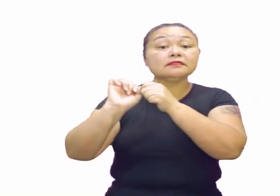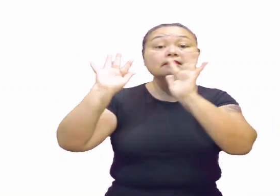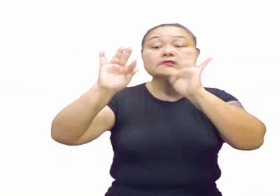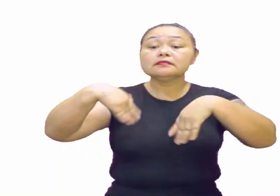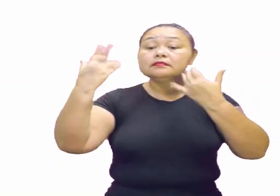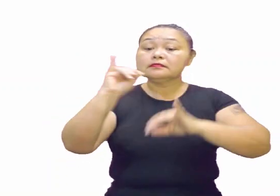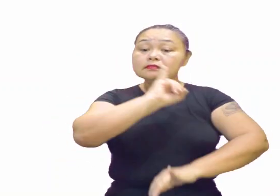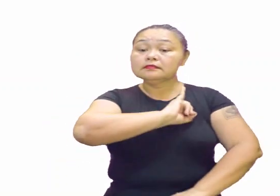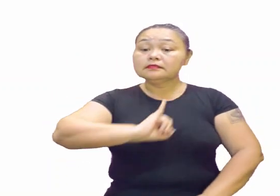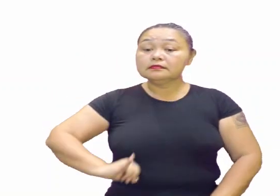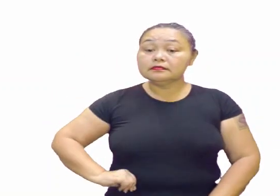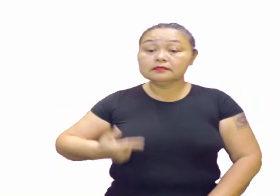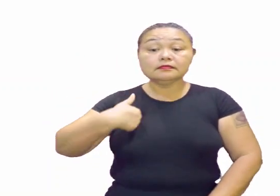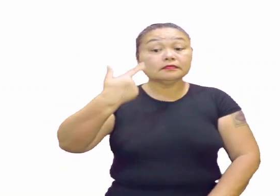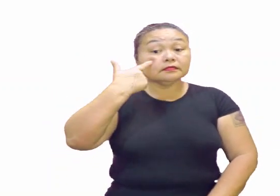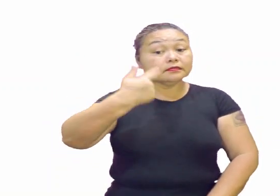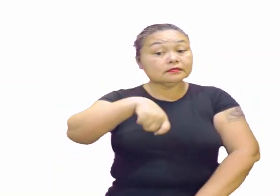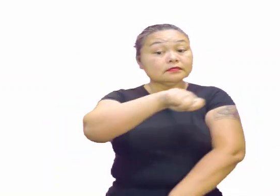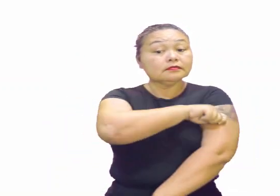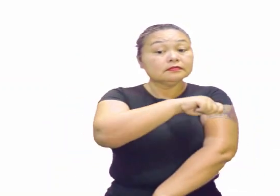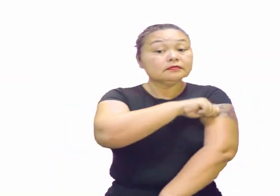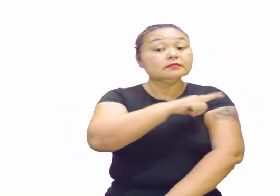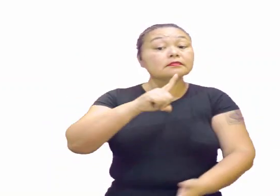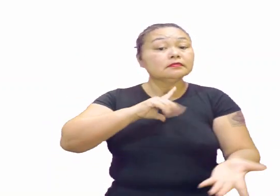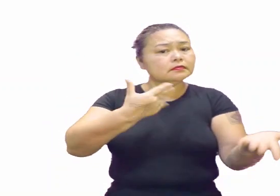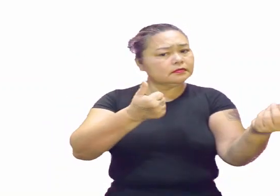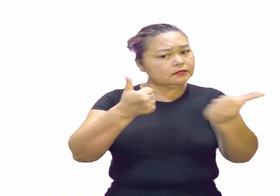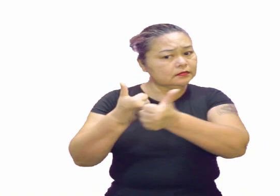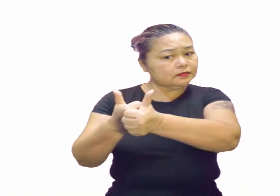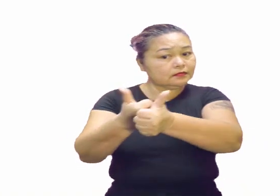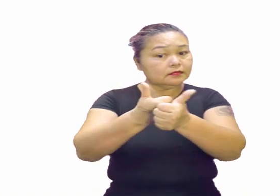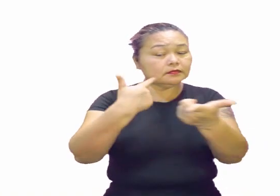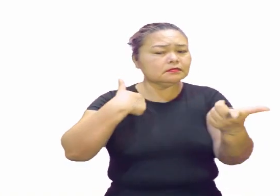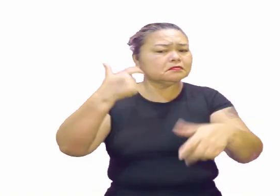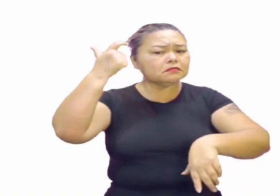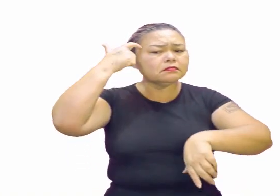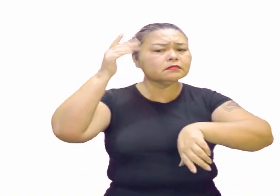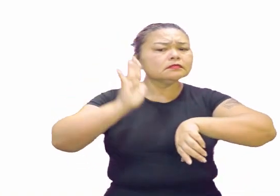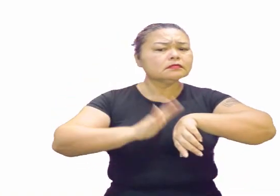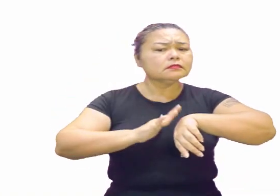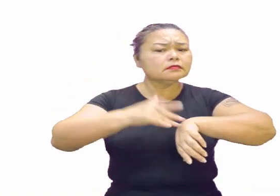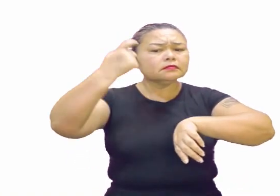Império. Então, vejamos aqui, aluno, acompanha conosco. A ideia